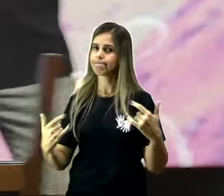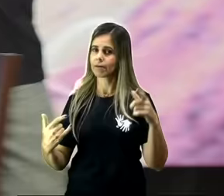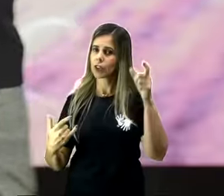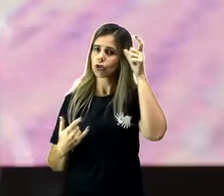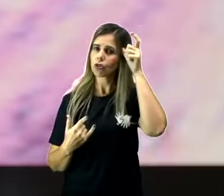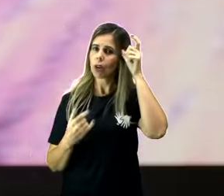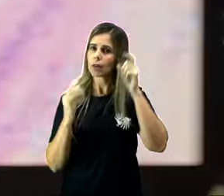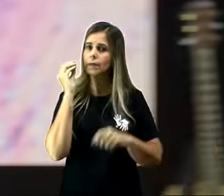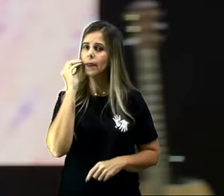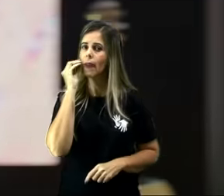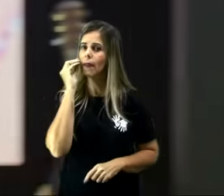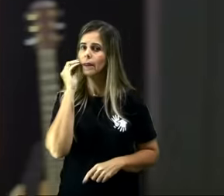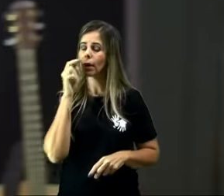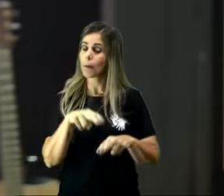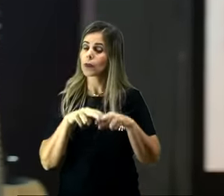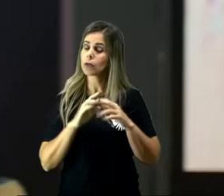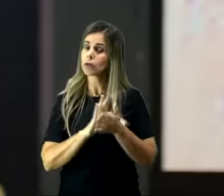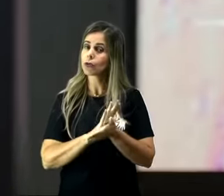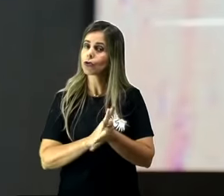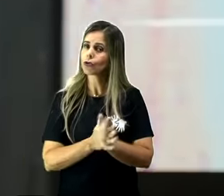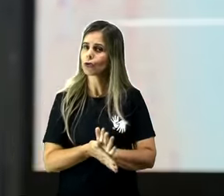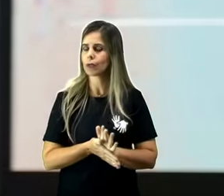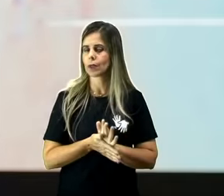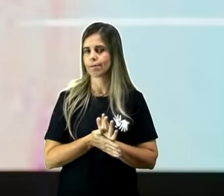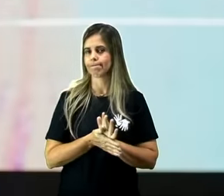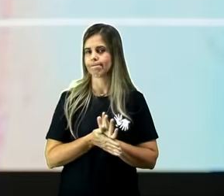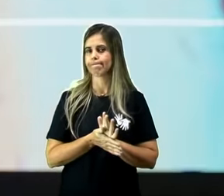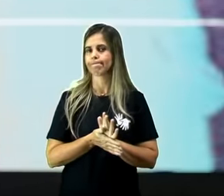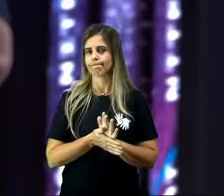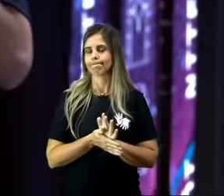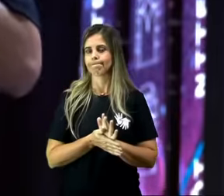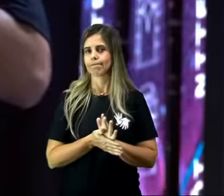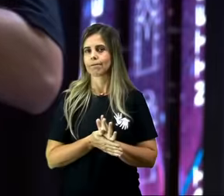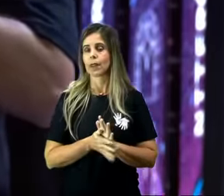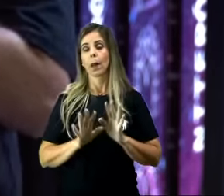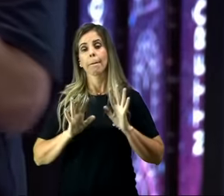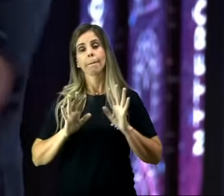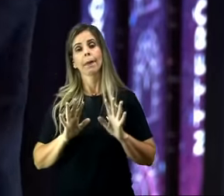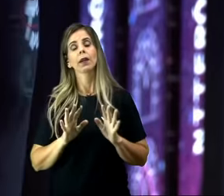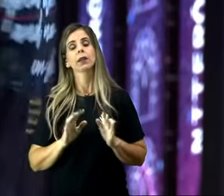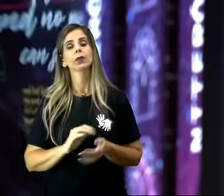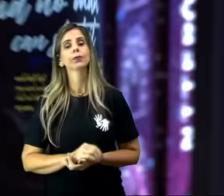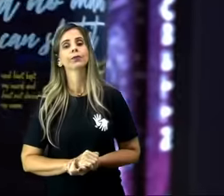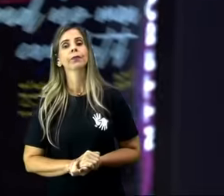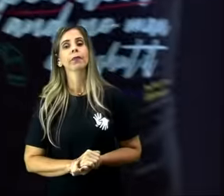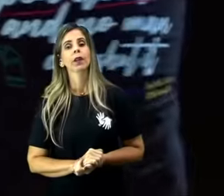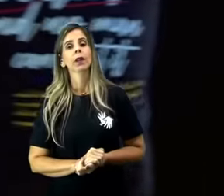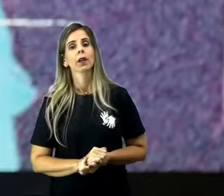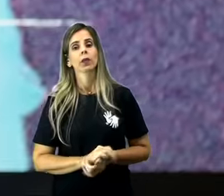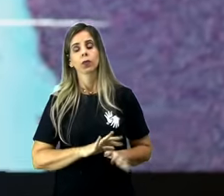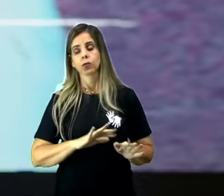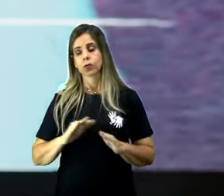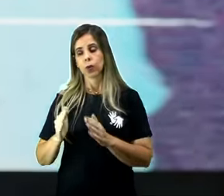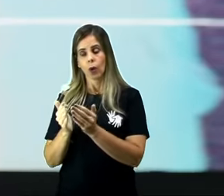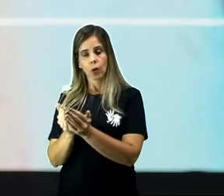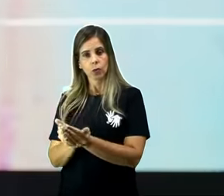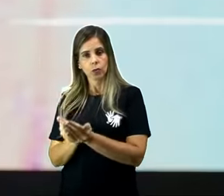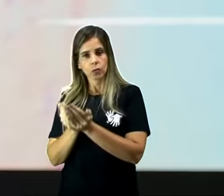Jesus está indo na direção do propósito do Pai, sim ou não? Sim ou não? Os discípulos estão no barco com Jesus indo em direção a um propósito, sim ou não?